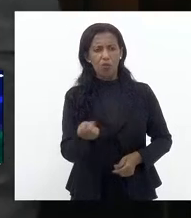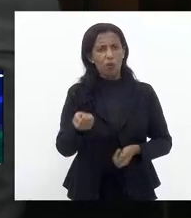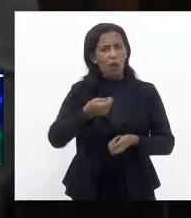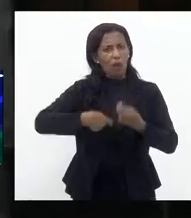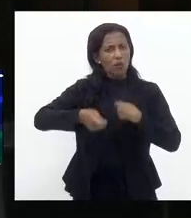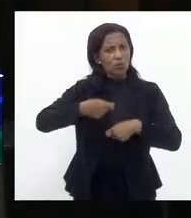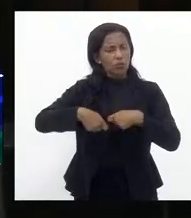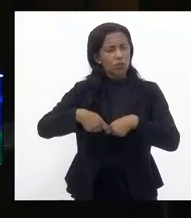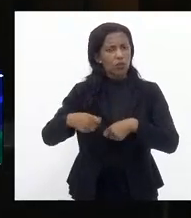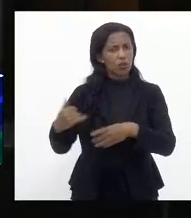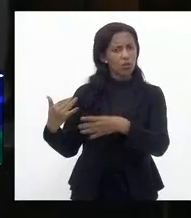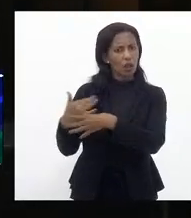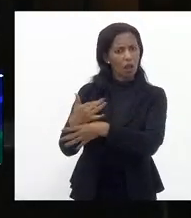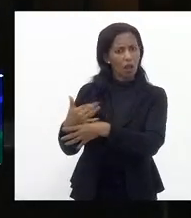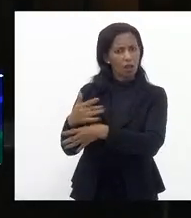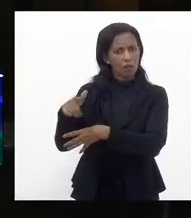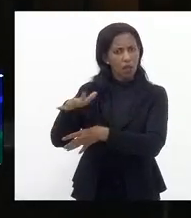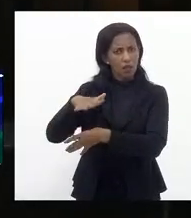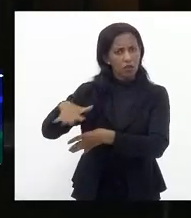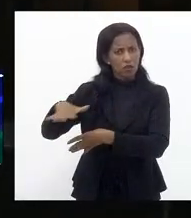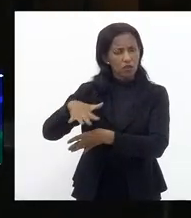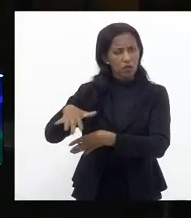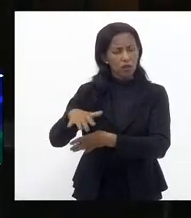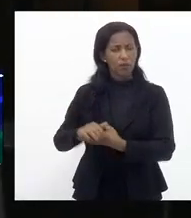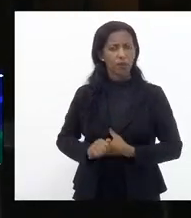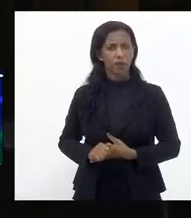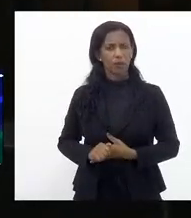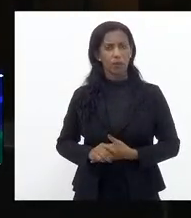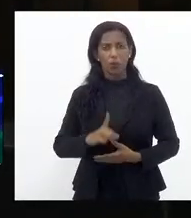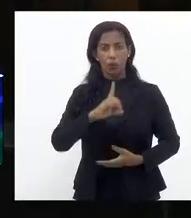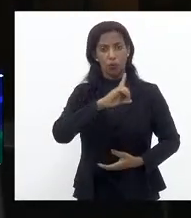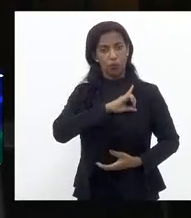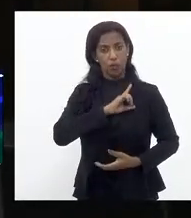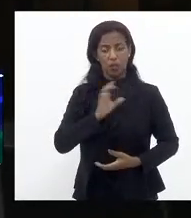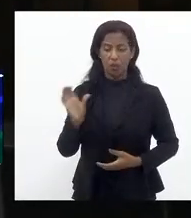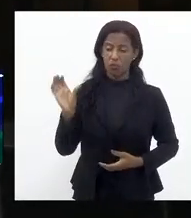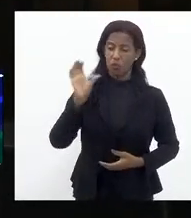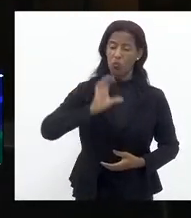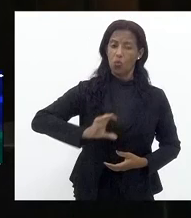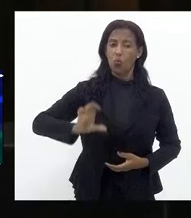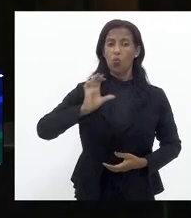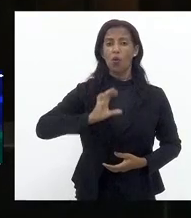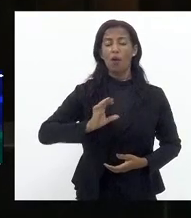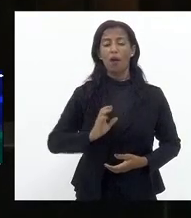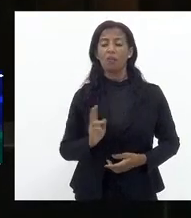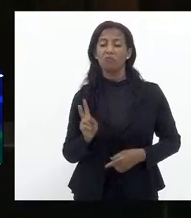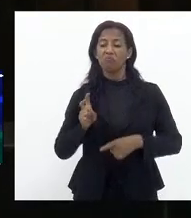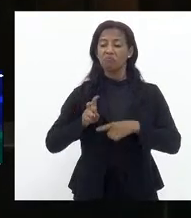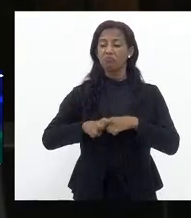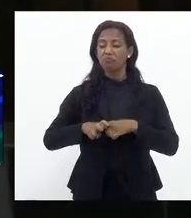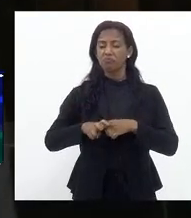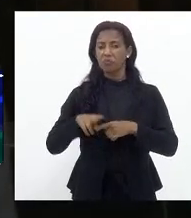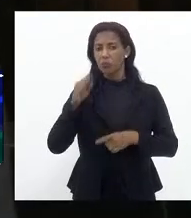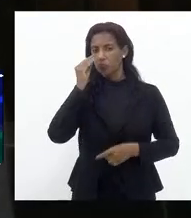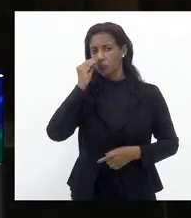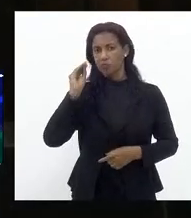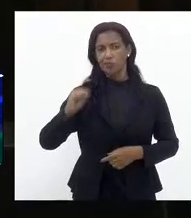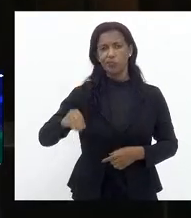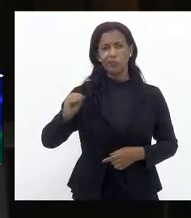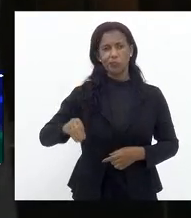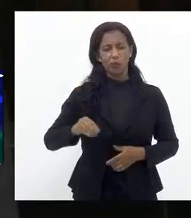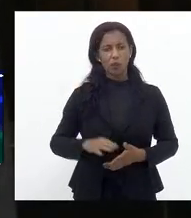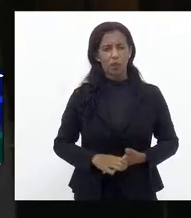administra Porciúncula, o delegado, por ser cunhado, ele senta em cima de todas as denúncias.